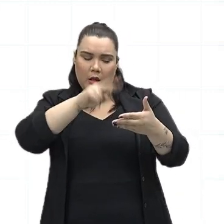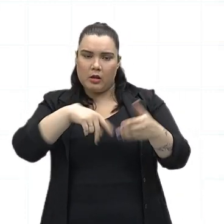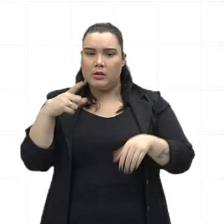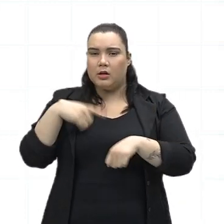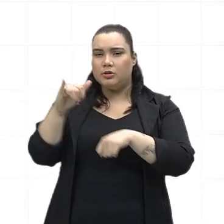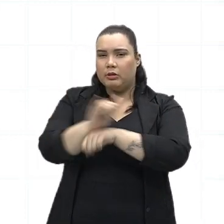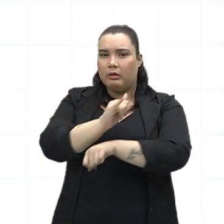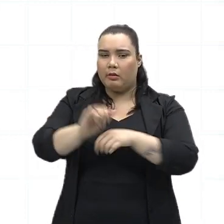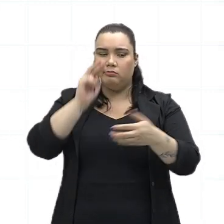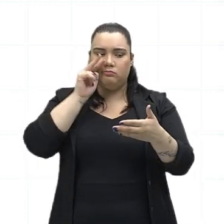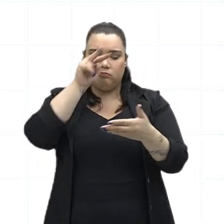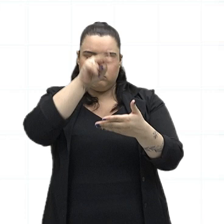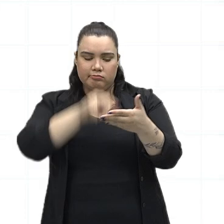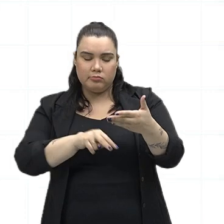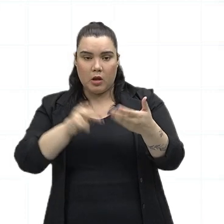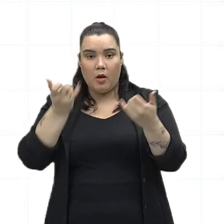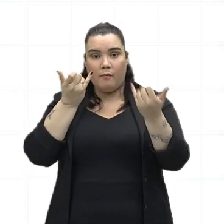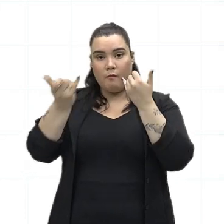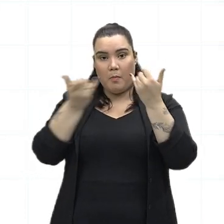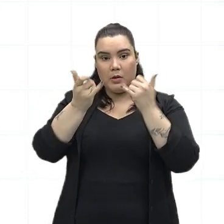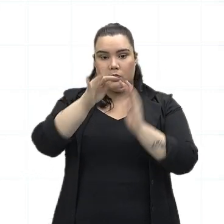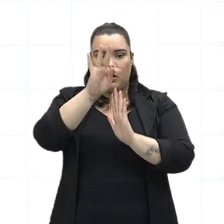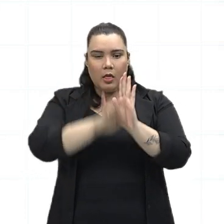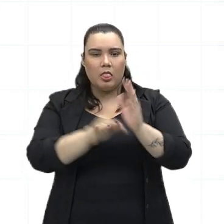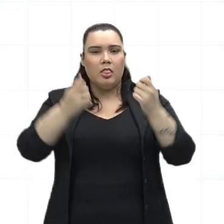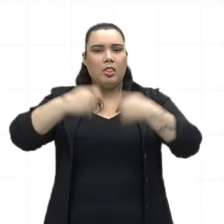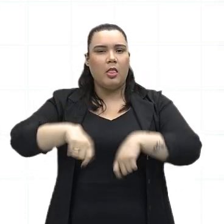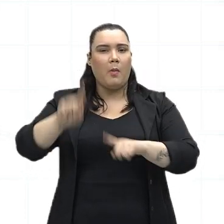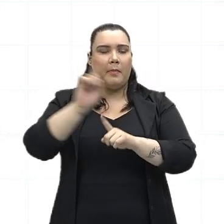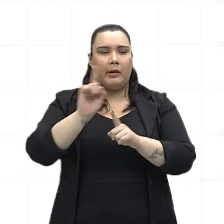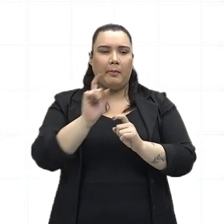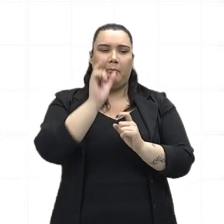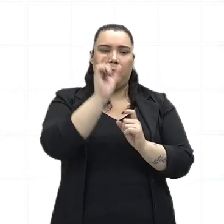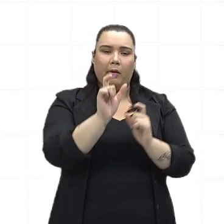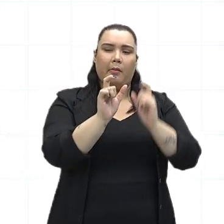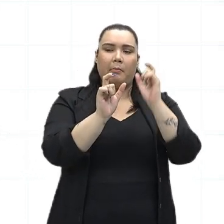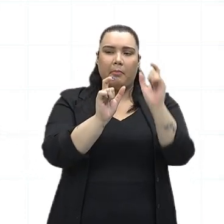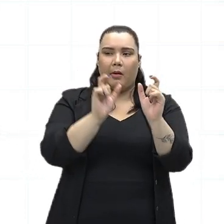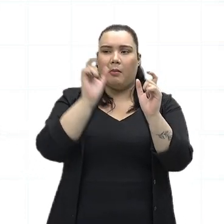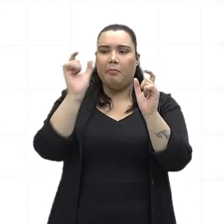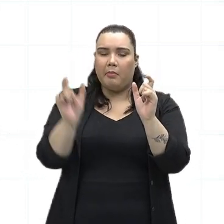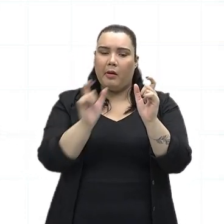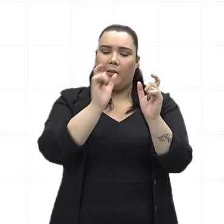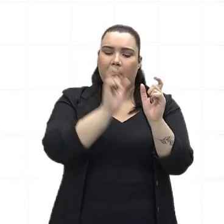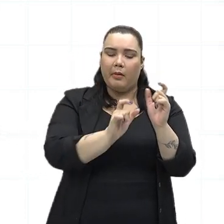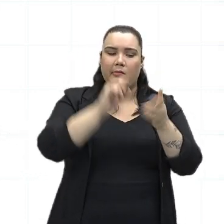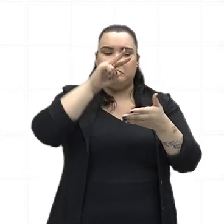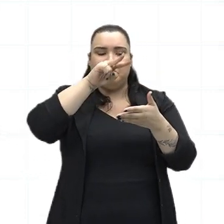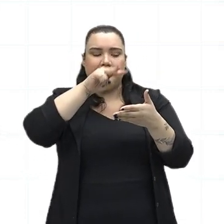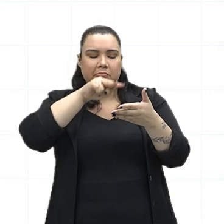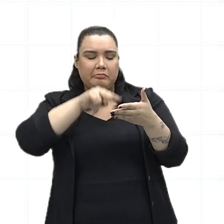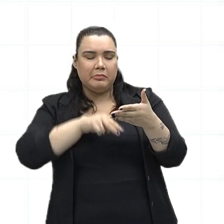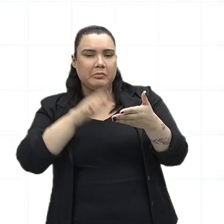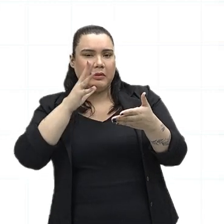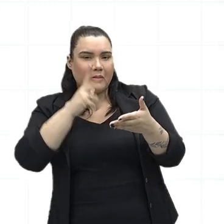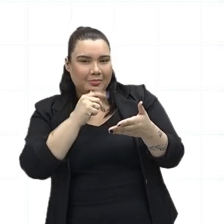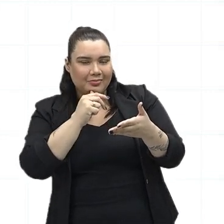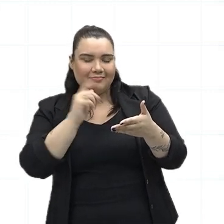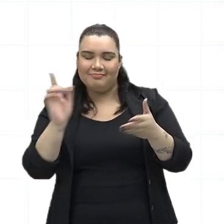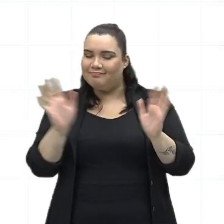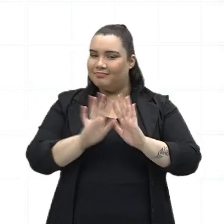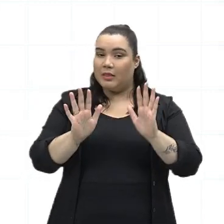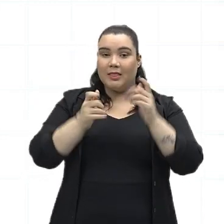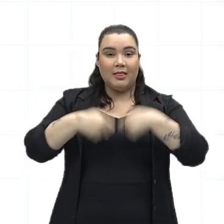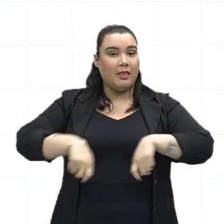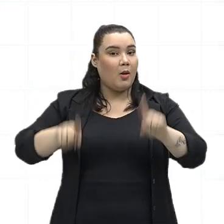texto sem precisar ler palavra por palavra. Muito importante aqui. Isso tem tudo a ver